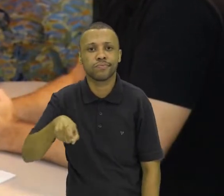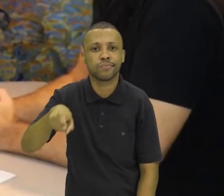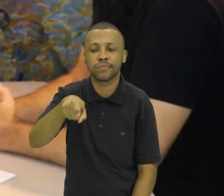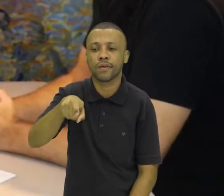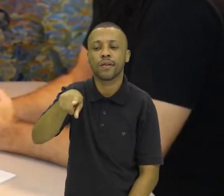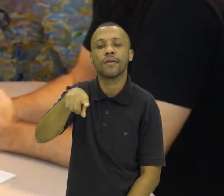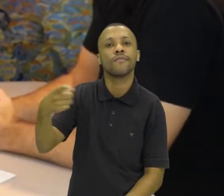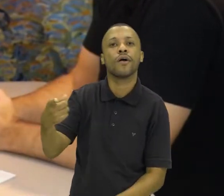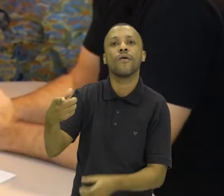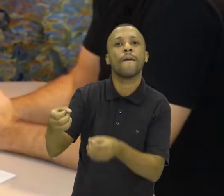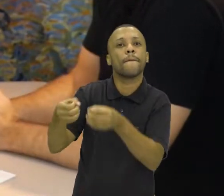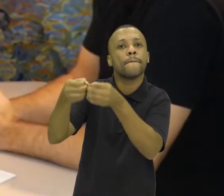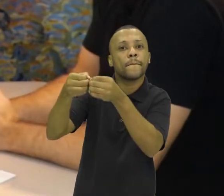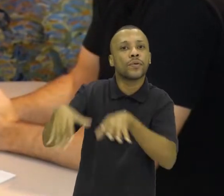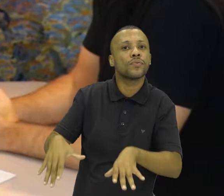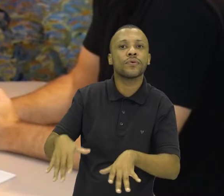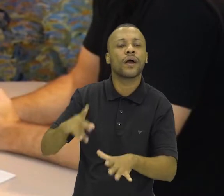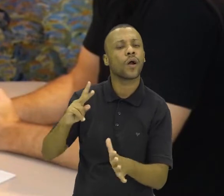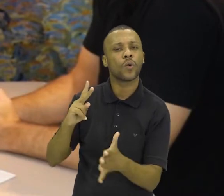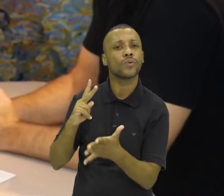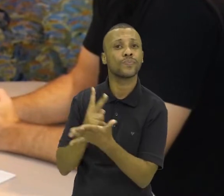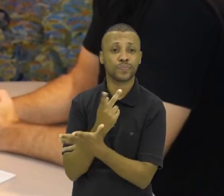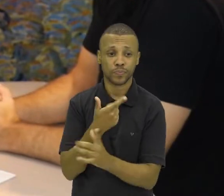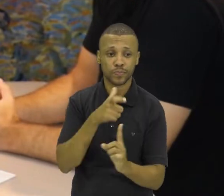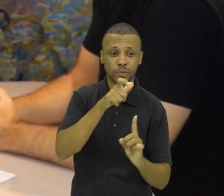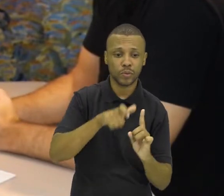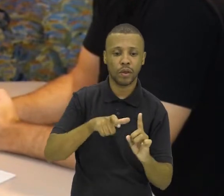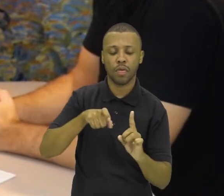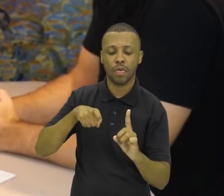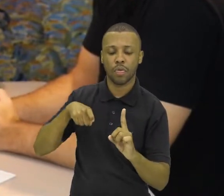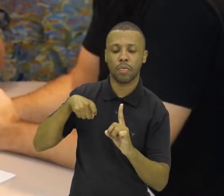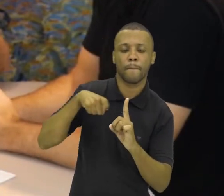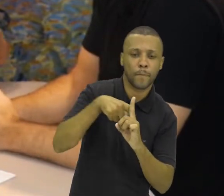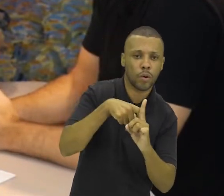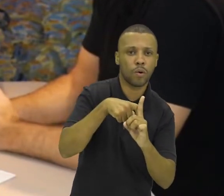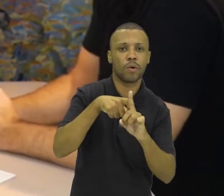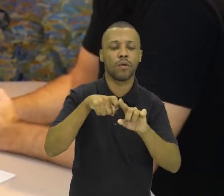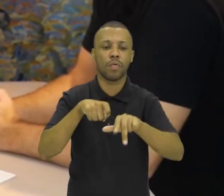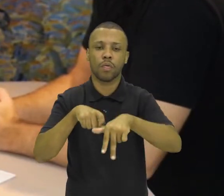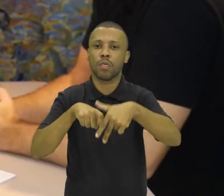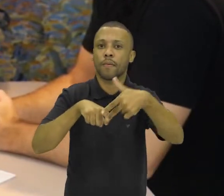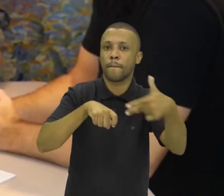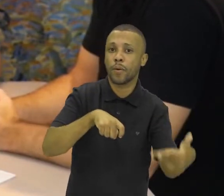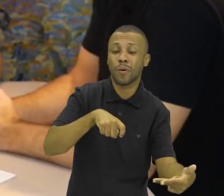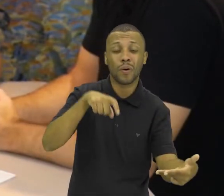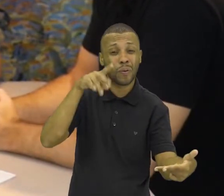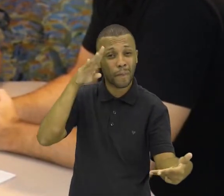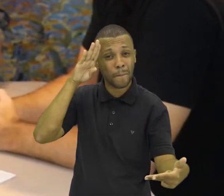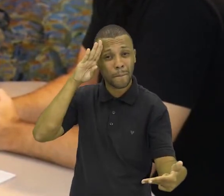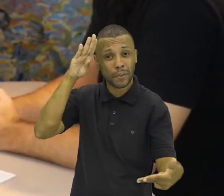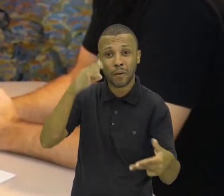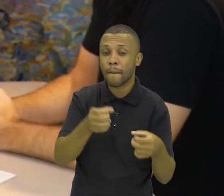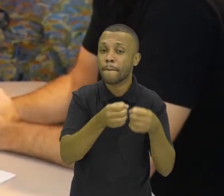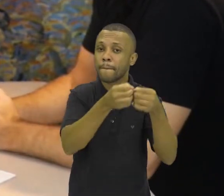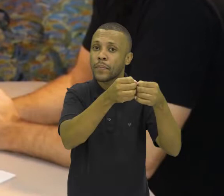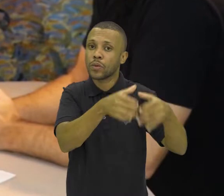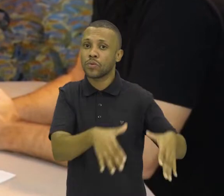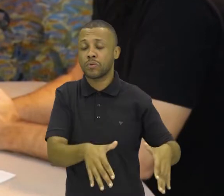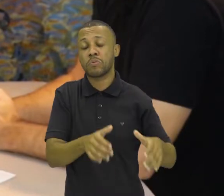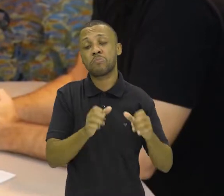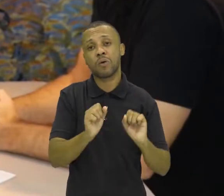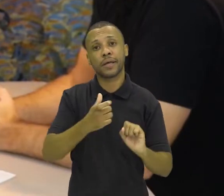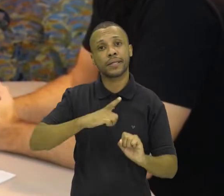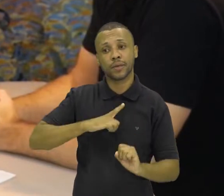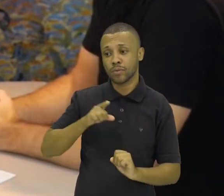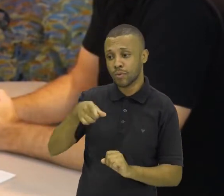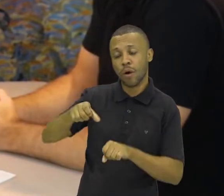que foi o mais prejudicado. A A gente pessoa tem, derrubou, a pessoa caiu e daí a vítima do maior daquele acidente